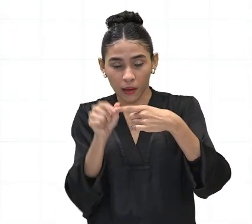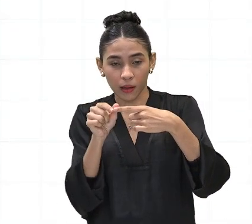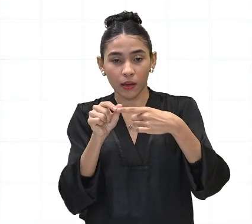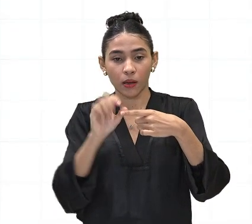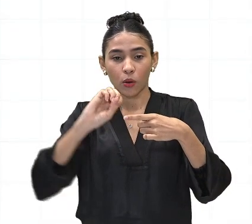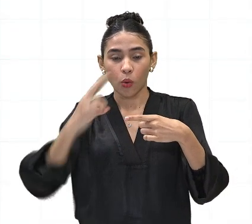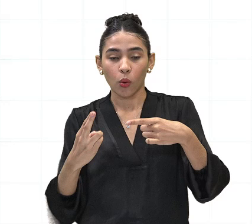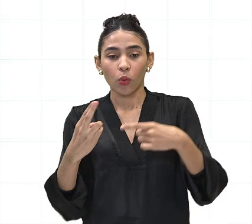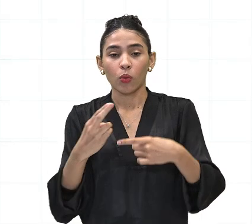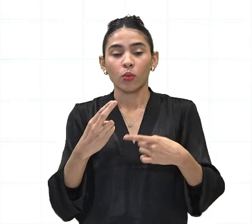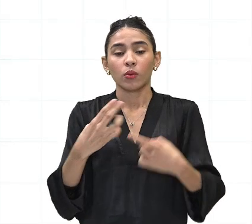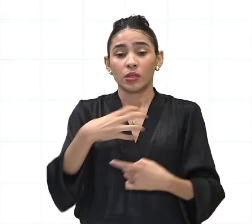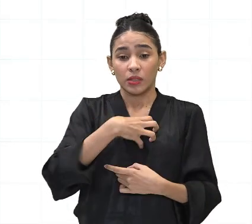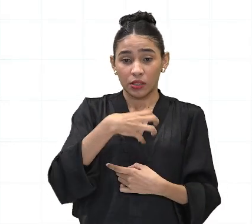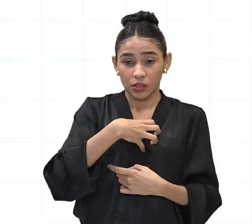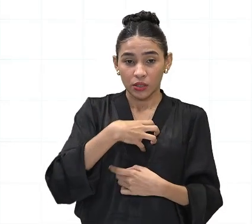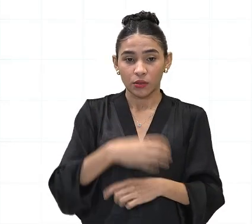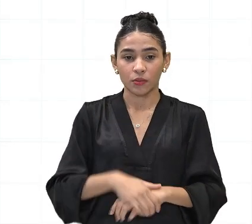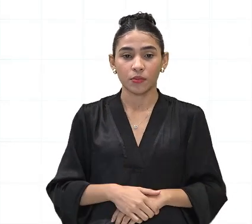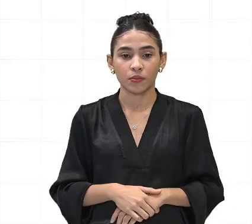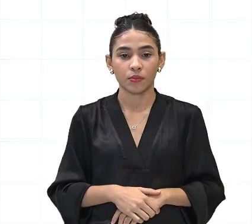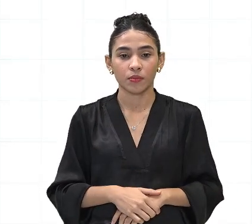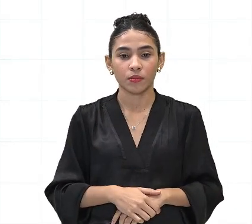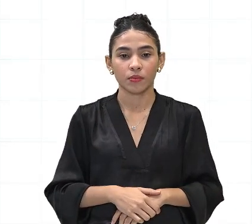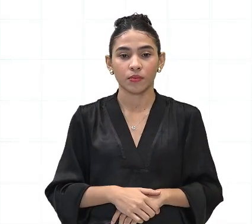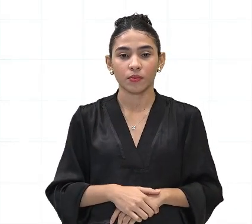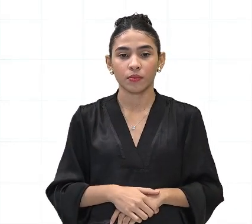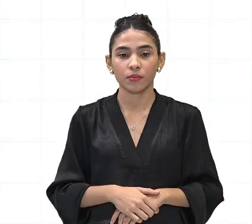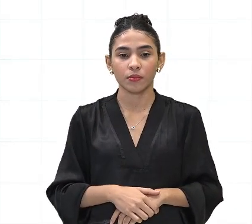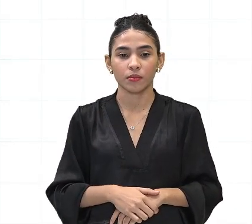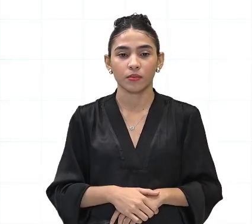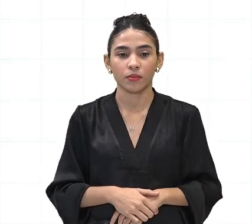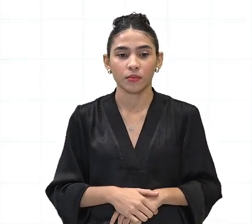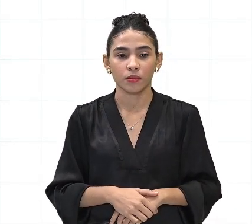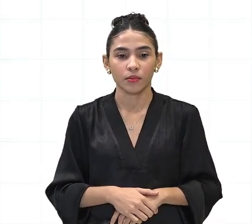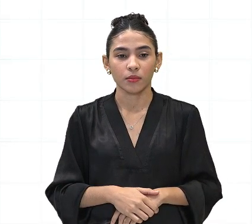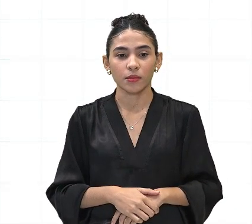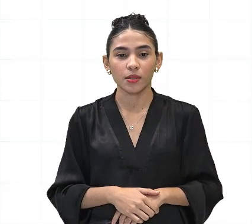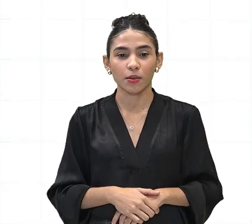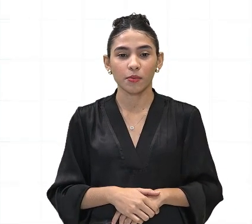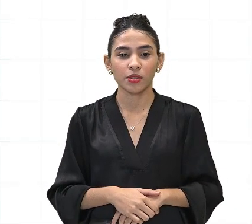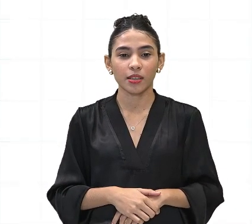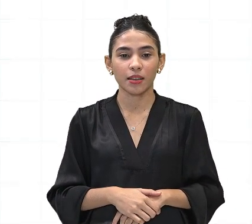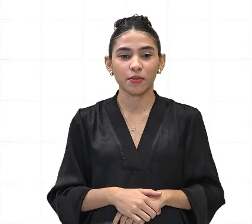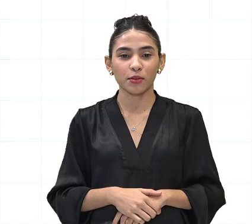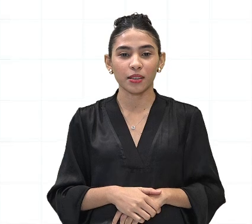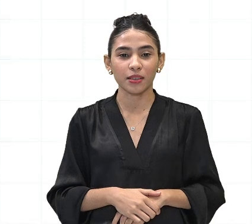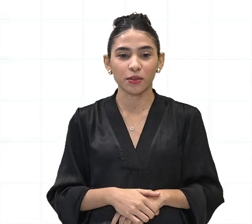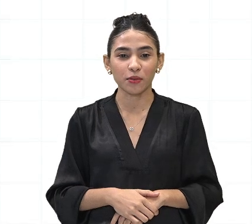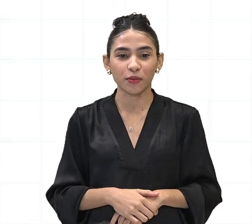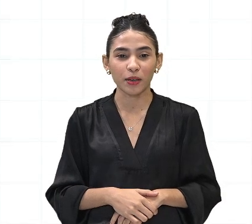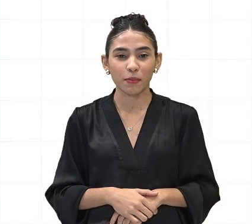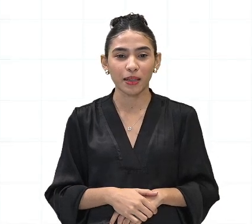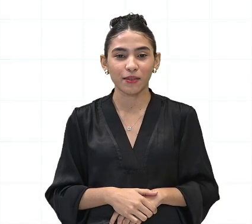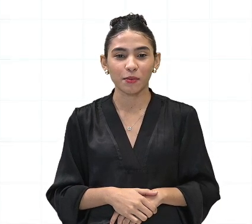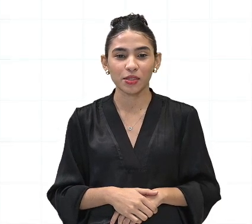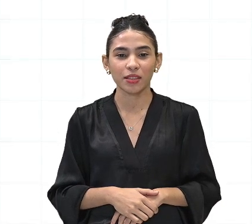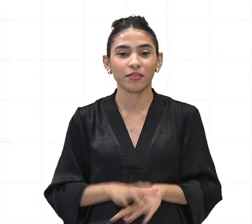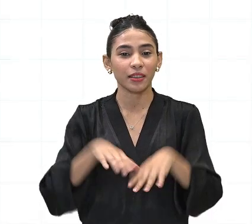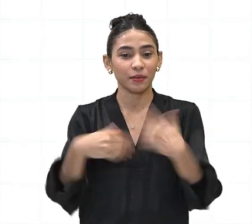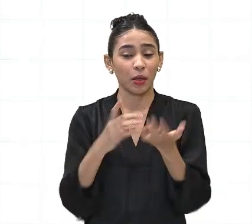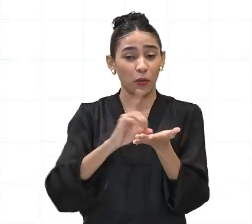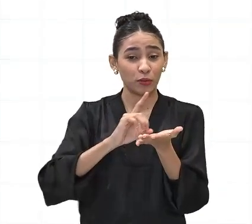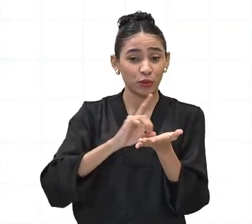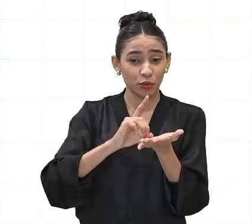de sentido, né? Como é o caso de soufflé, proveniente do francês soufflé. Neste dicionário estão listados todos